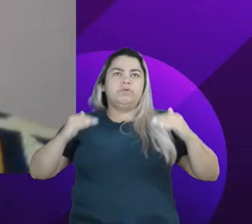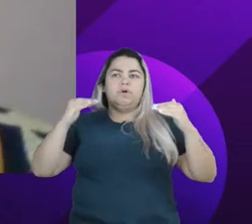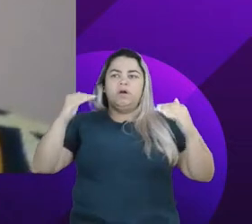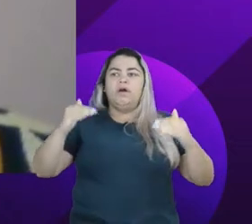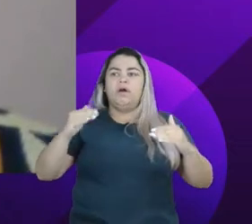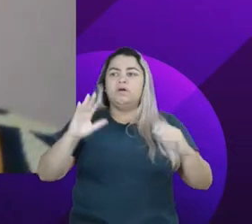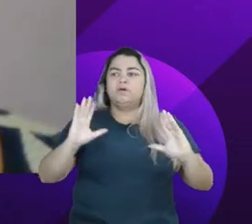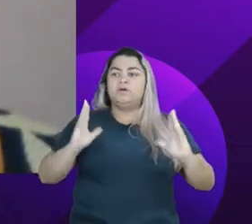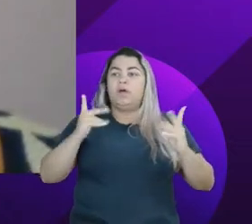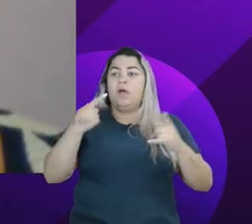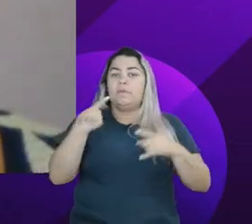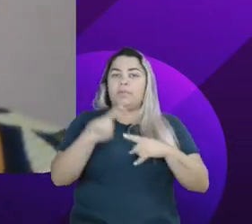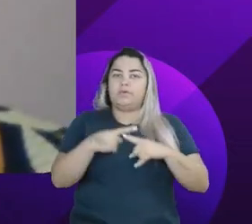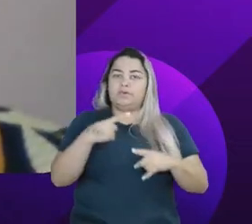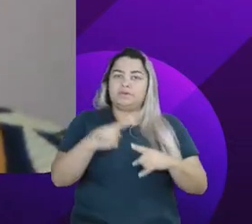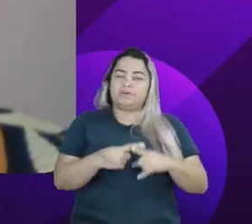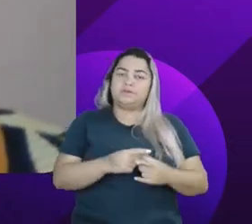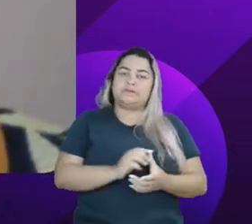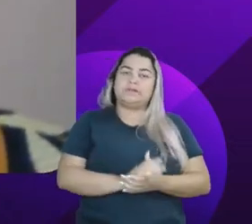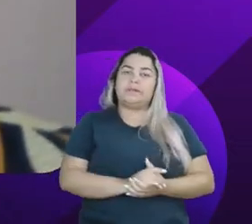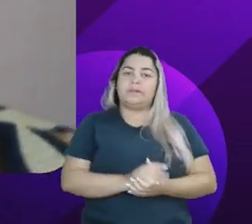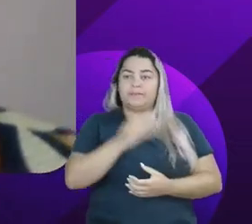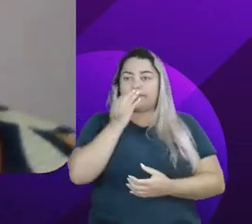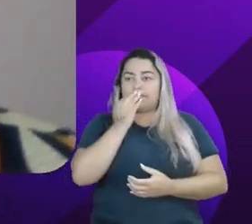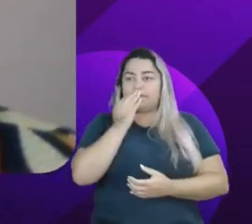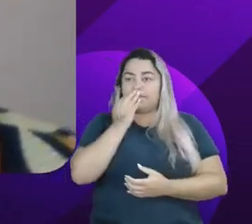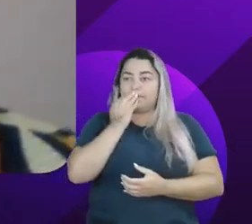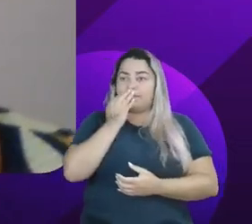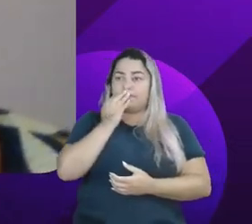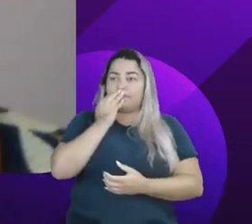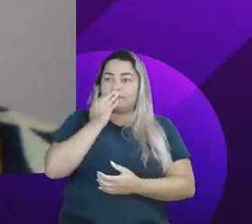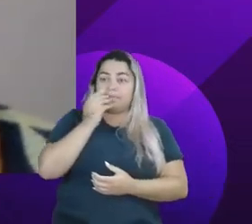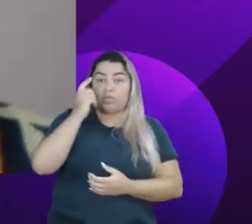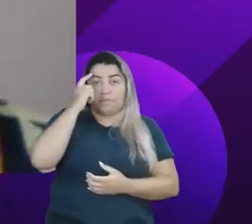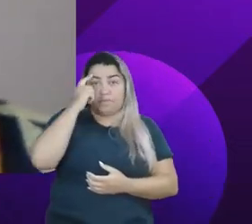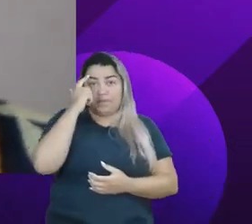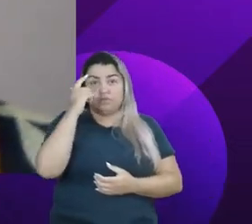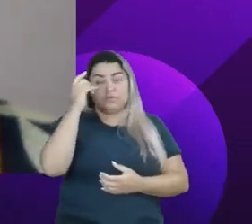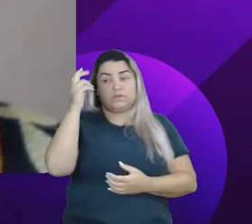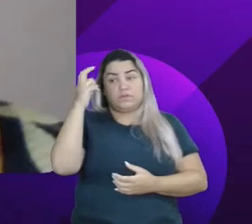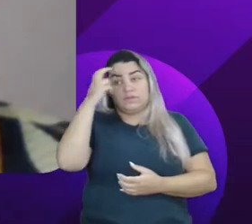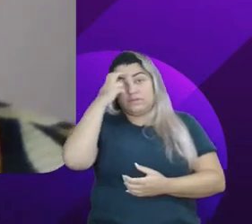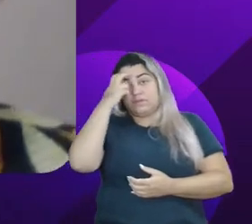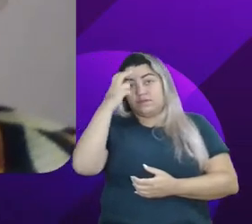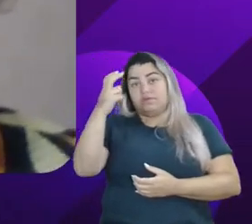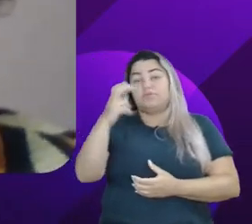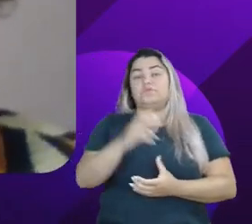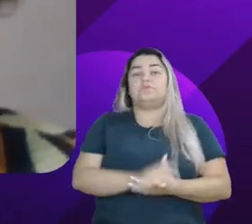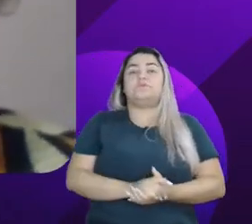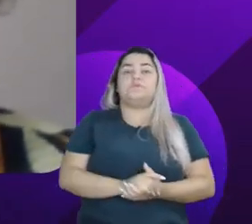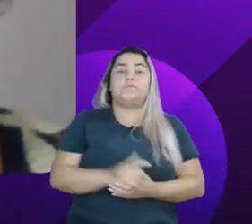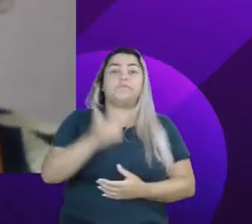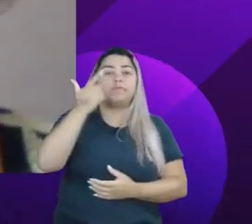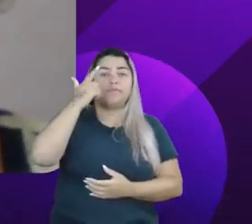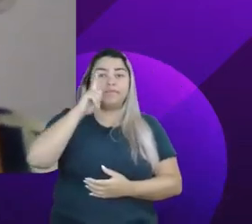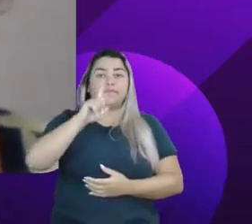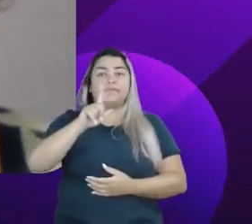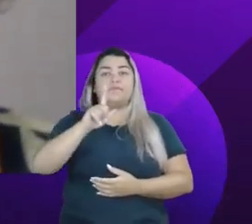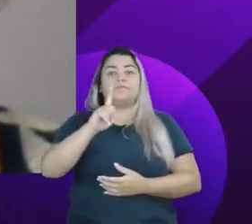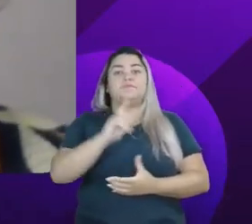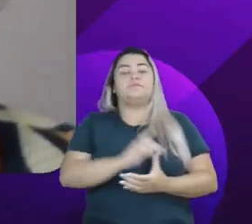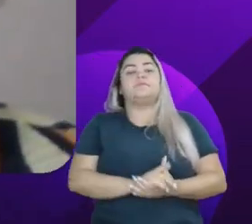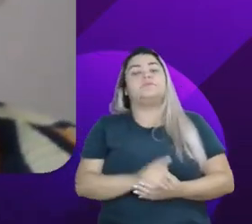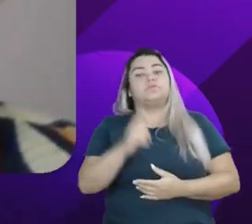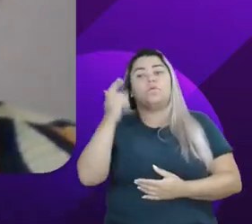viver. Porque quando eu penso na cultura, eu consigo pensar